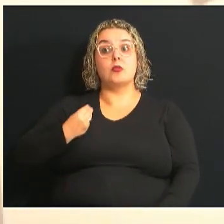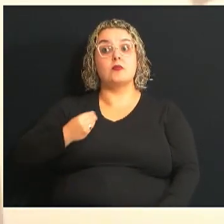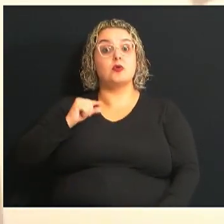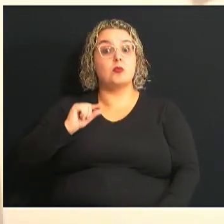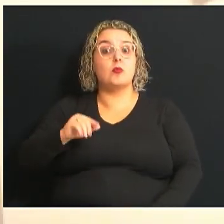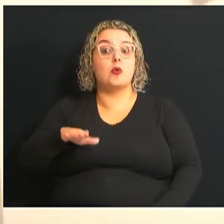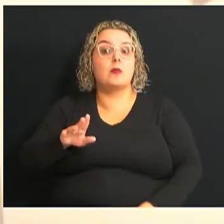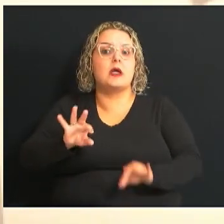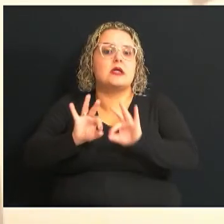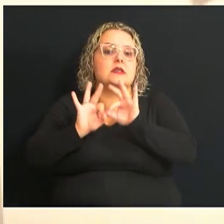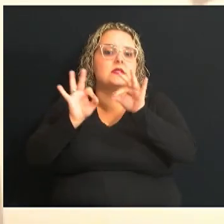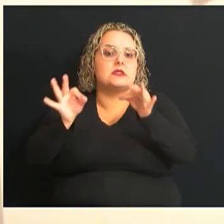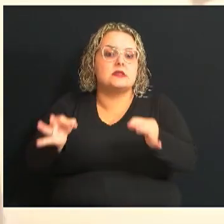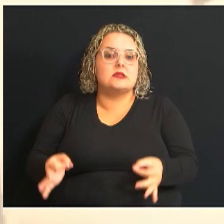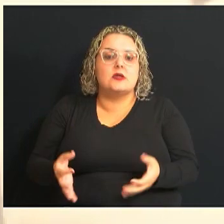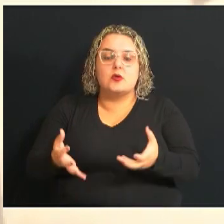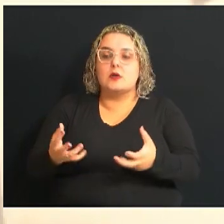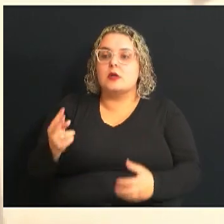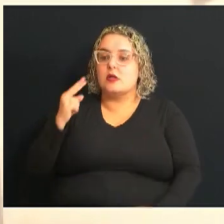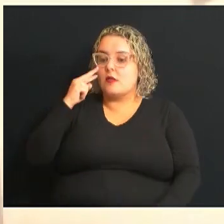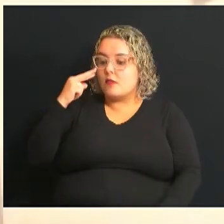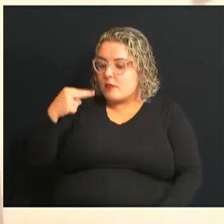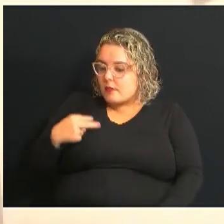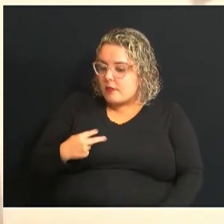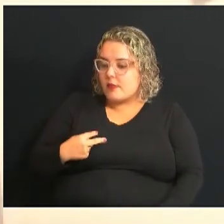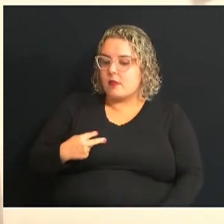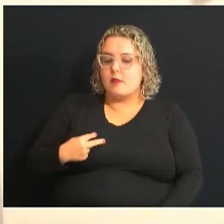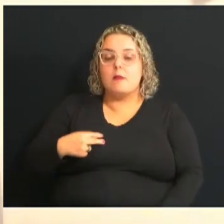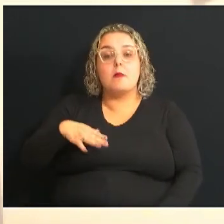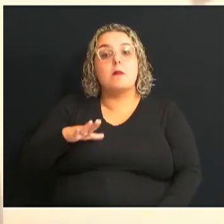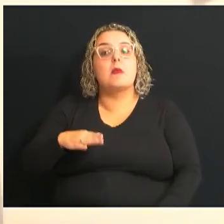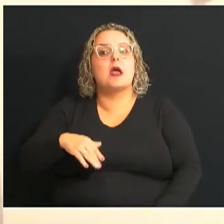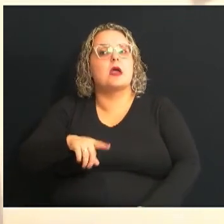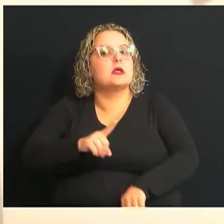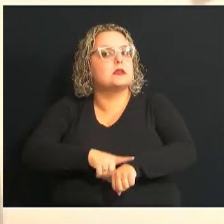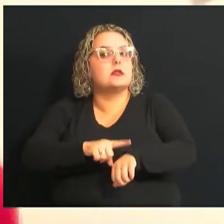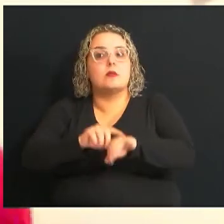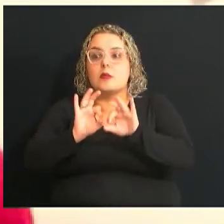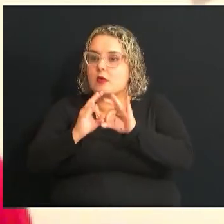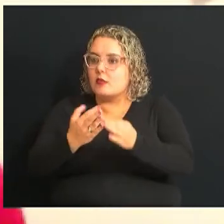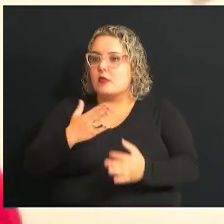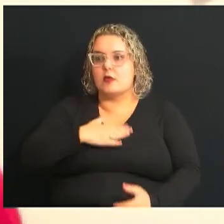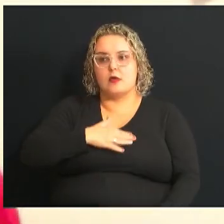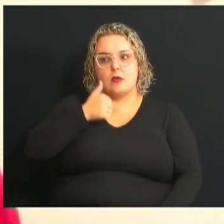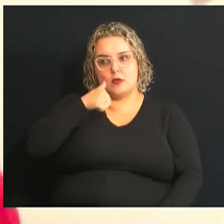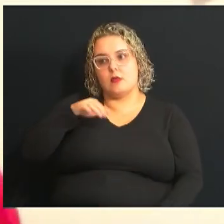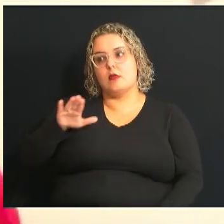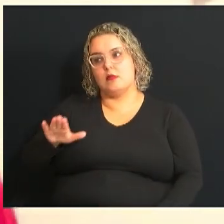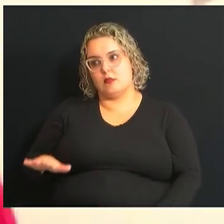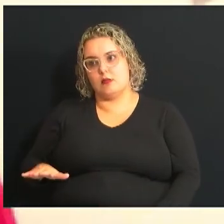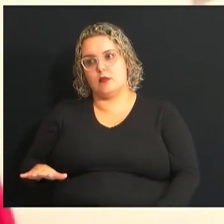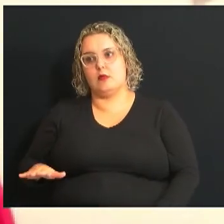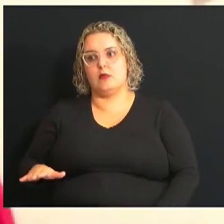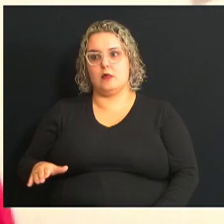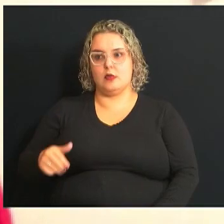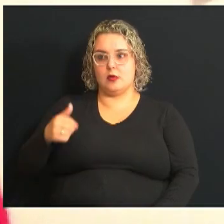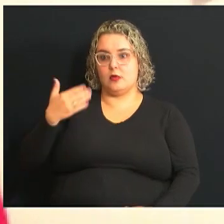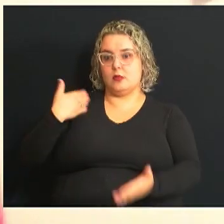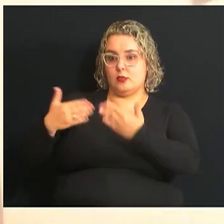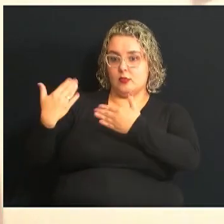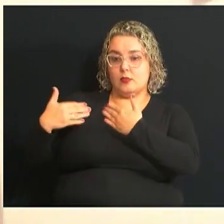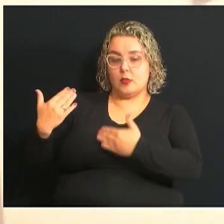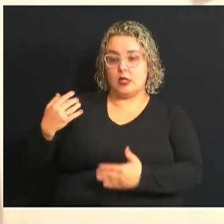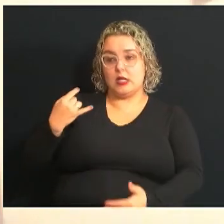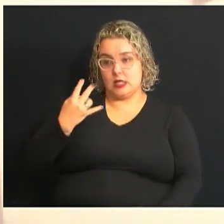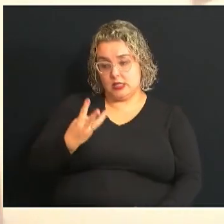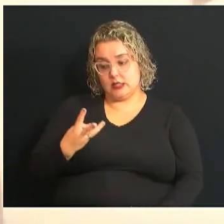queria olhar para mim, eu queria passar mais tempo com a minha família, com a minha filha. Eu tinha uma filha de 3 anos na época, né? E eu